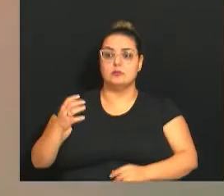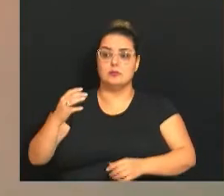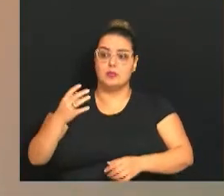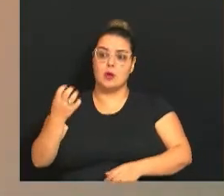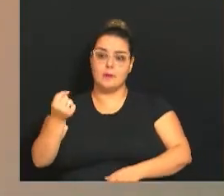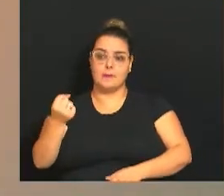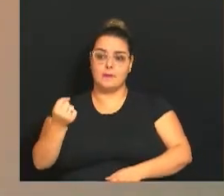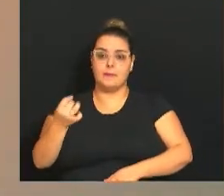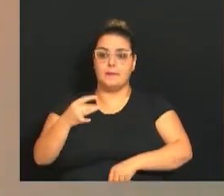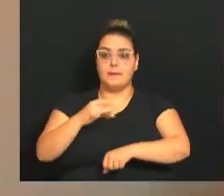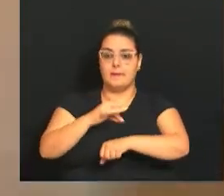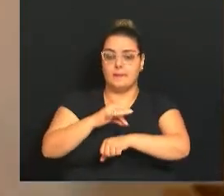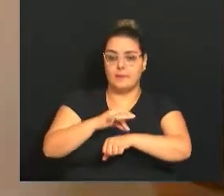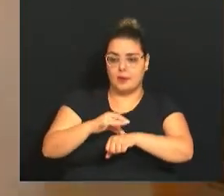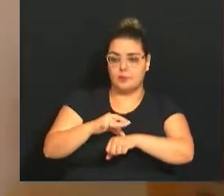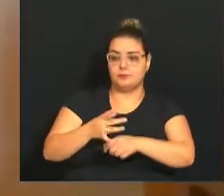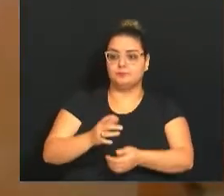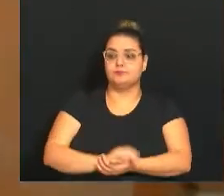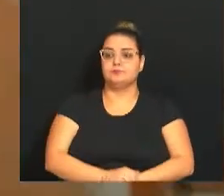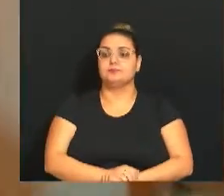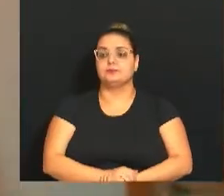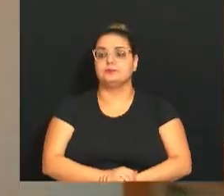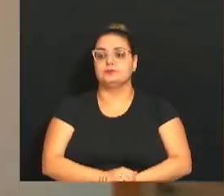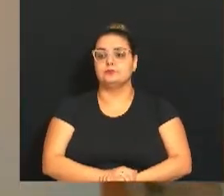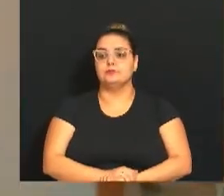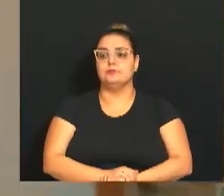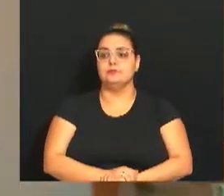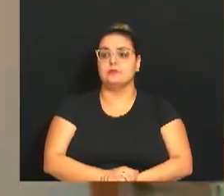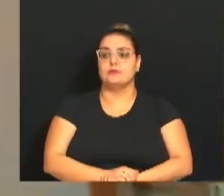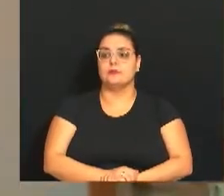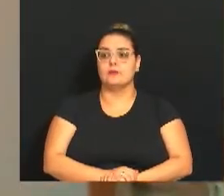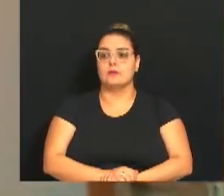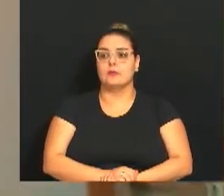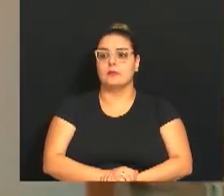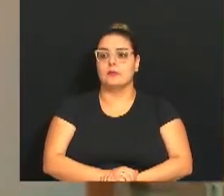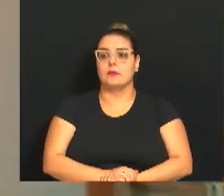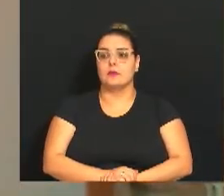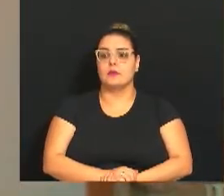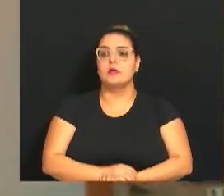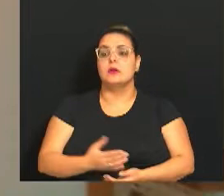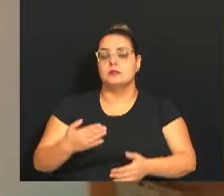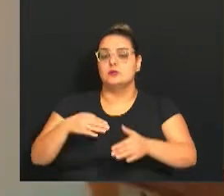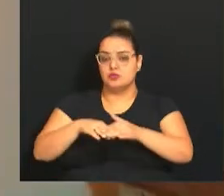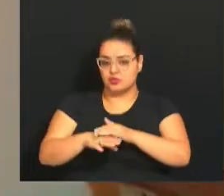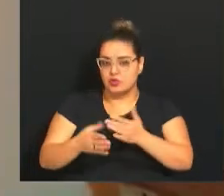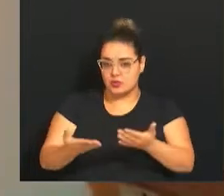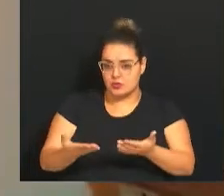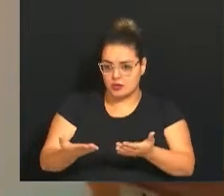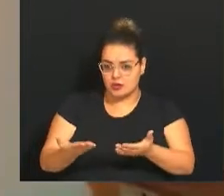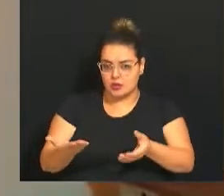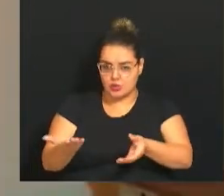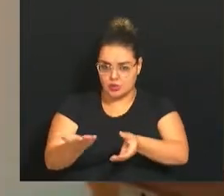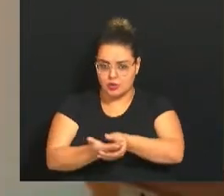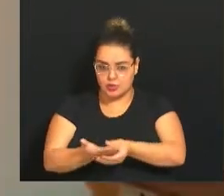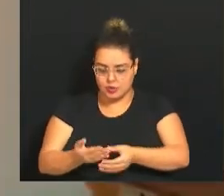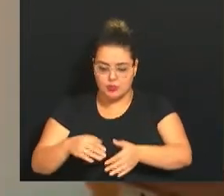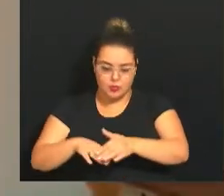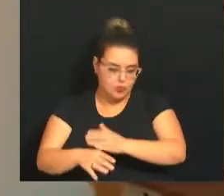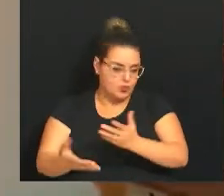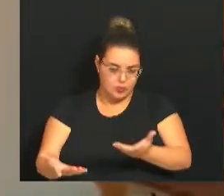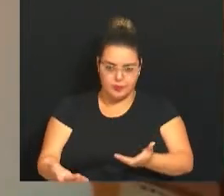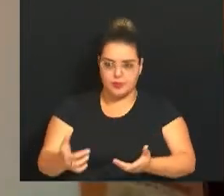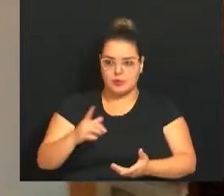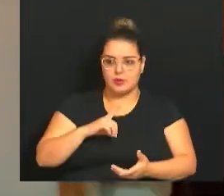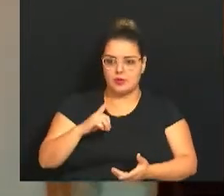Tereza. Então, como eu falei, as fotos que estão em preto e branco, elas são fotos de arquivo, que eles pesquisaram. Então, ali tem uma foto de